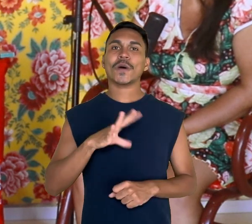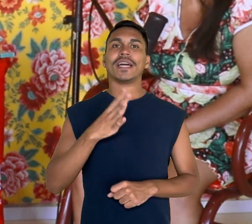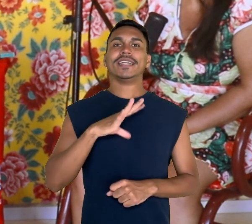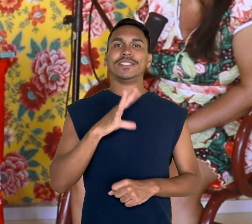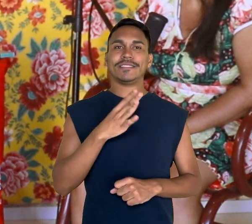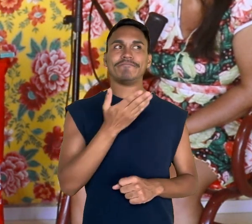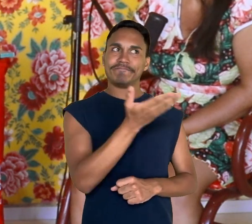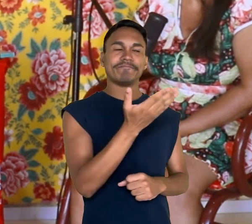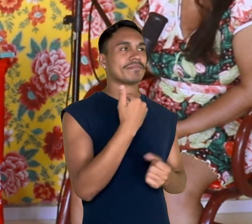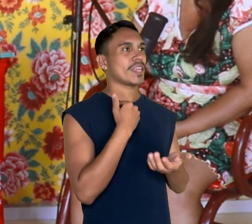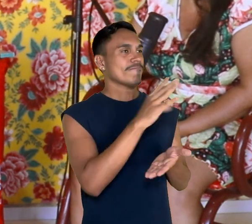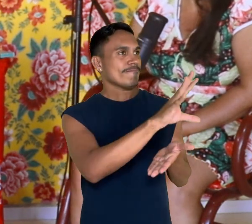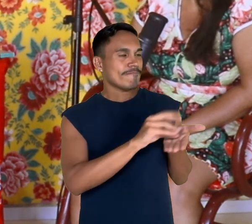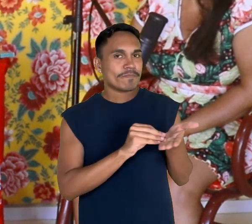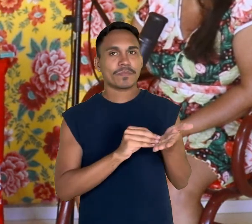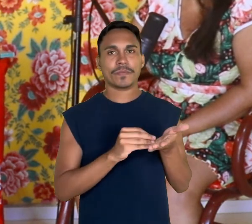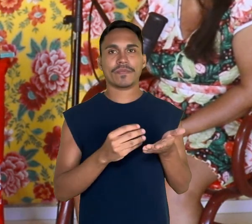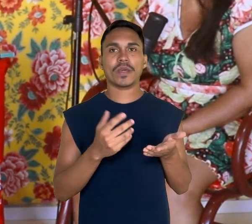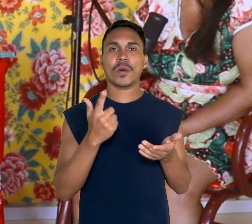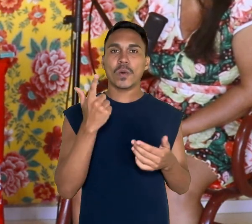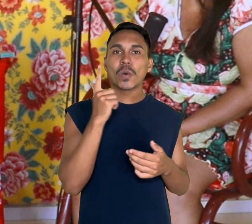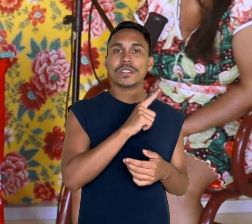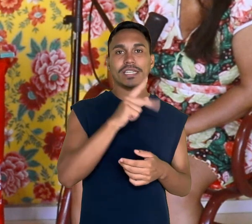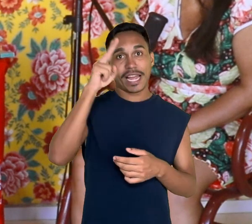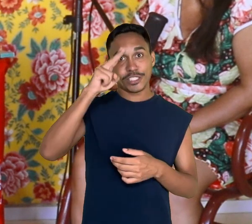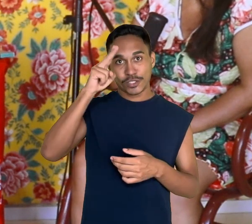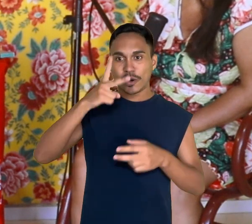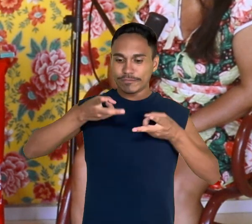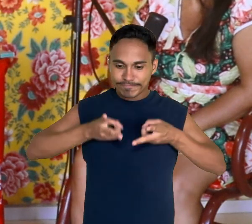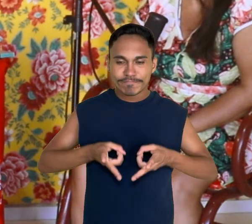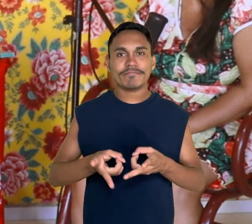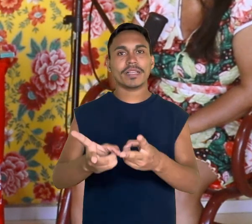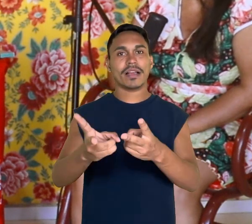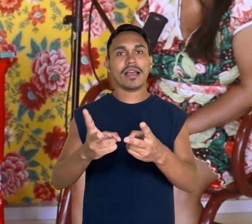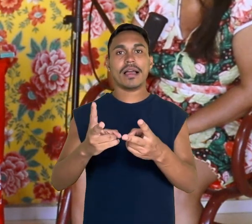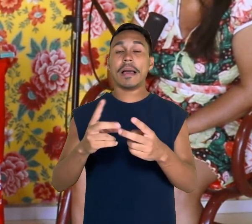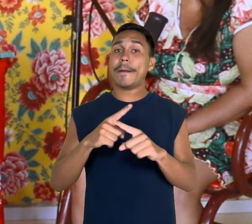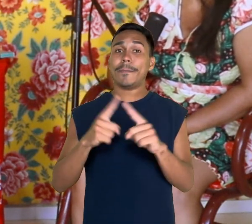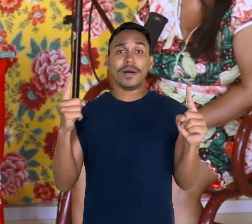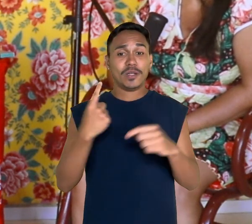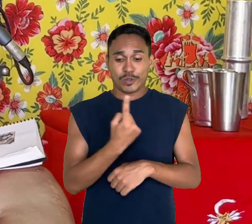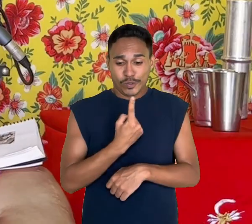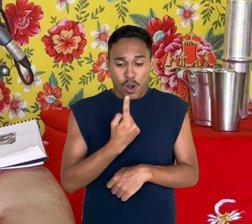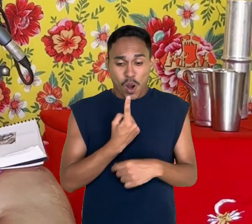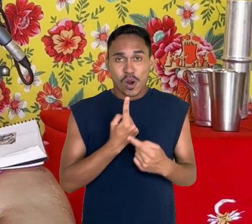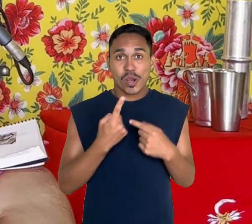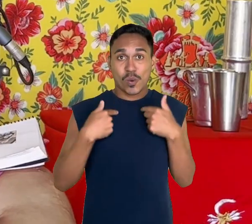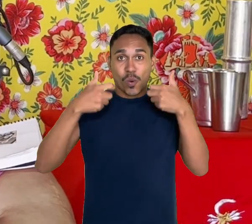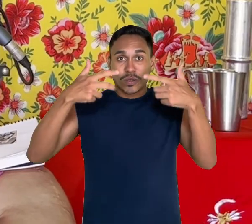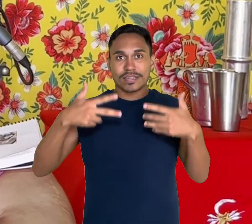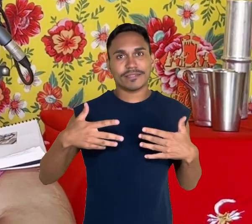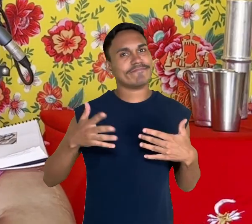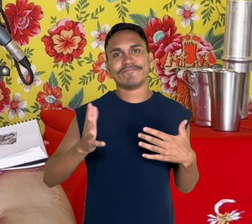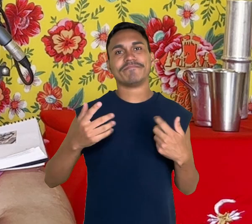coragem que eu queria ter para levar essa vida, aliás, para levar essa história adiante. Mas eu não podia contar ela só,